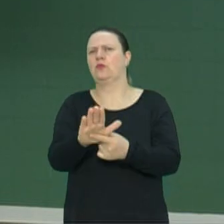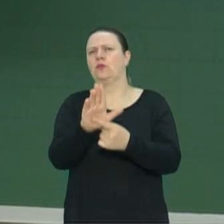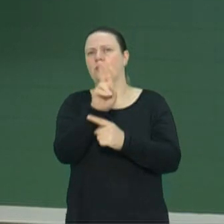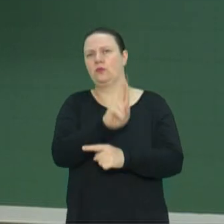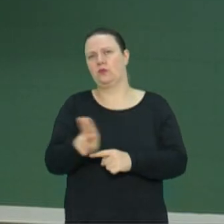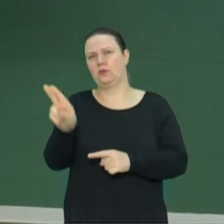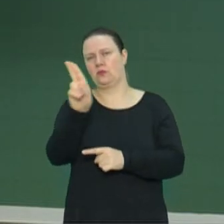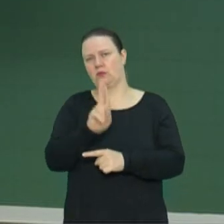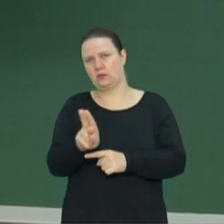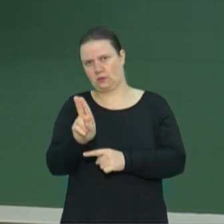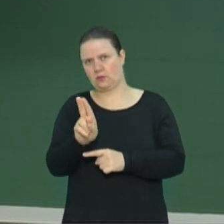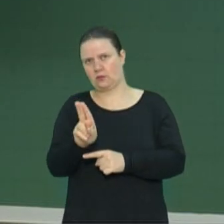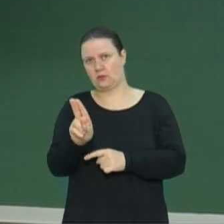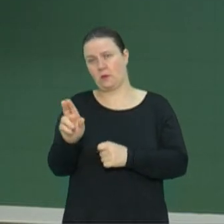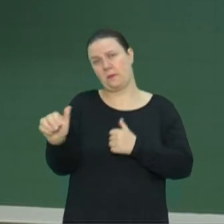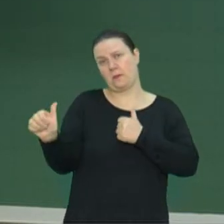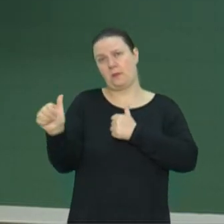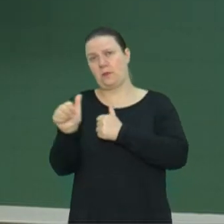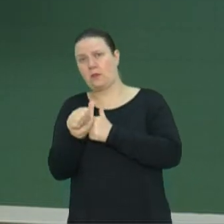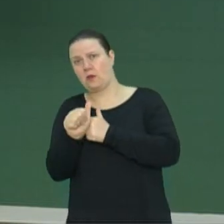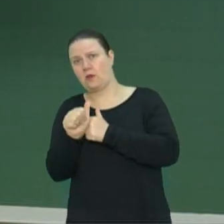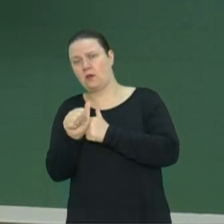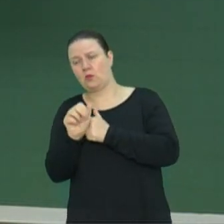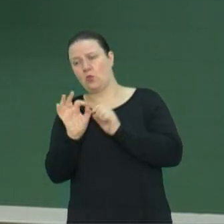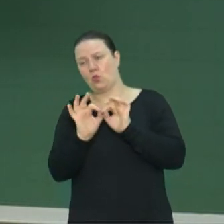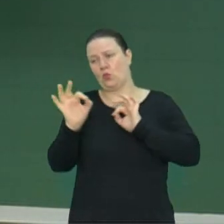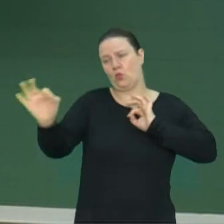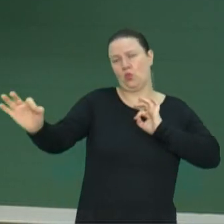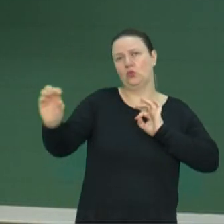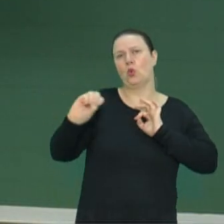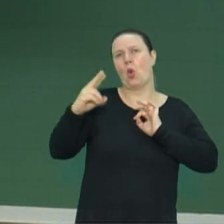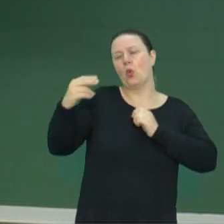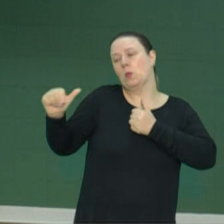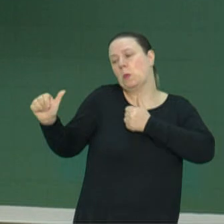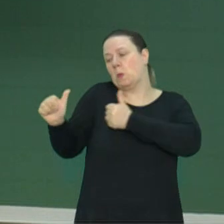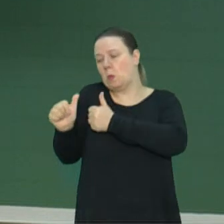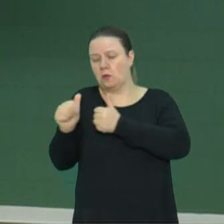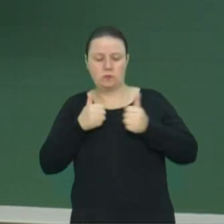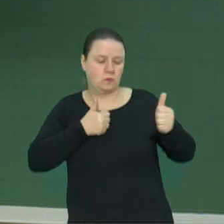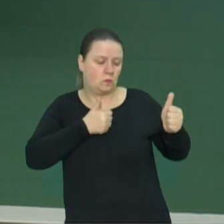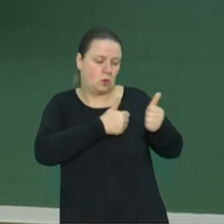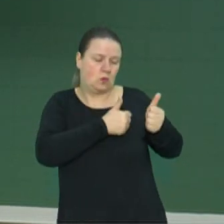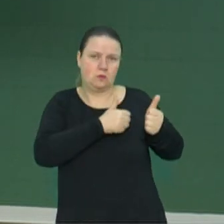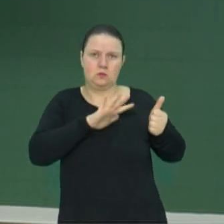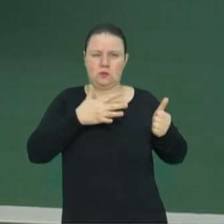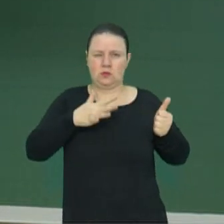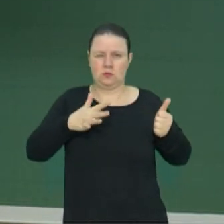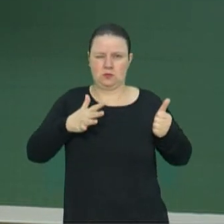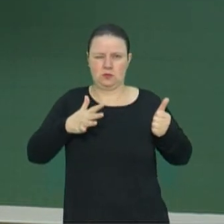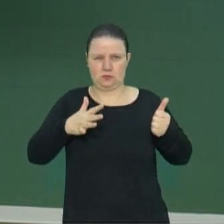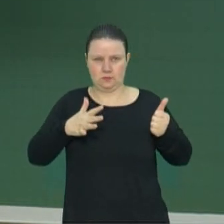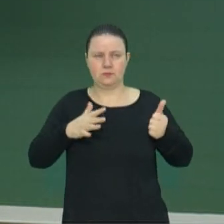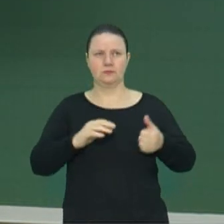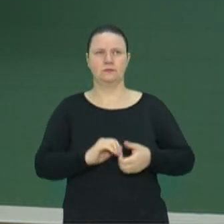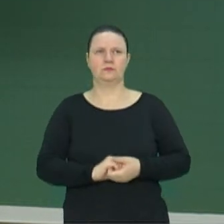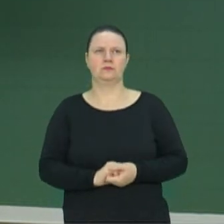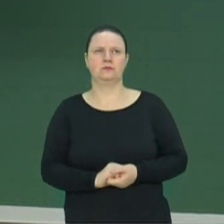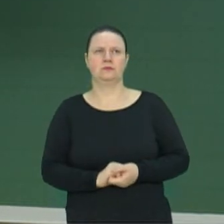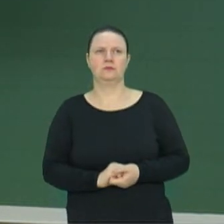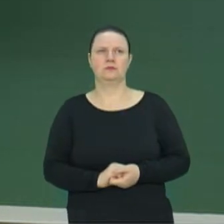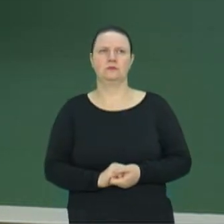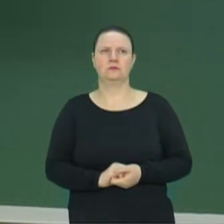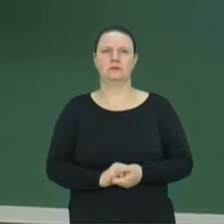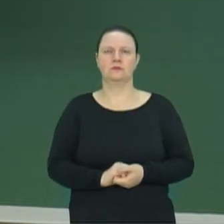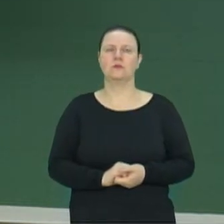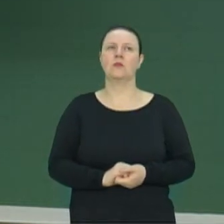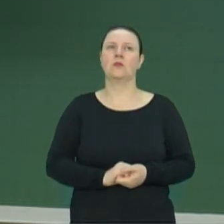vou usar? Se está perto, se está longe, se está mais ou menos. Olha lá, mais ou menos cerca, mais ou menos perto.